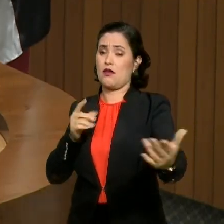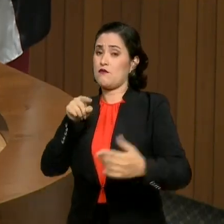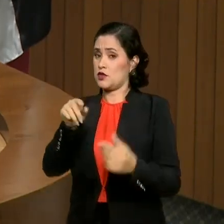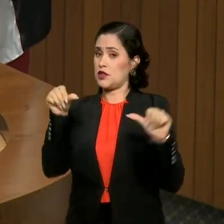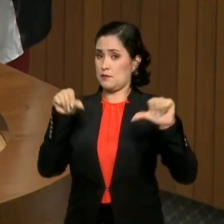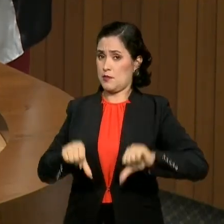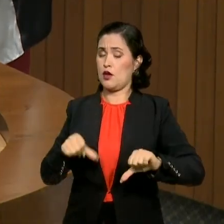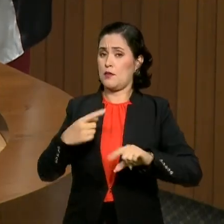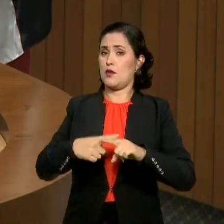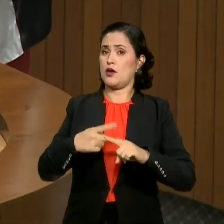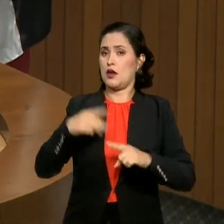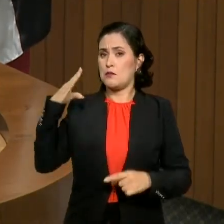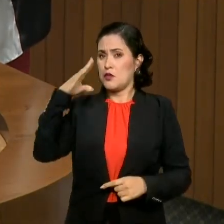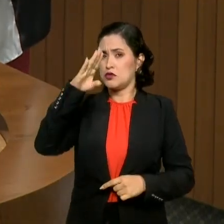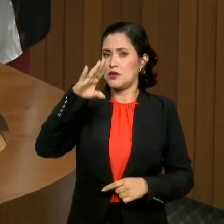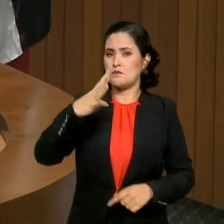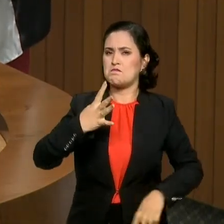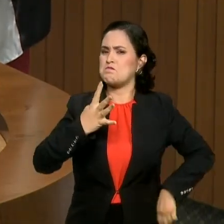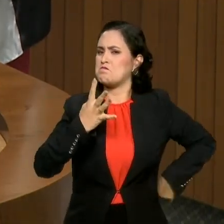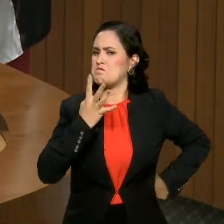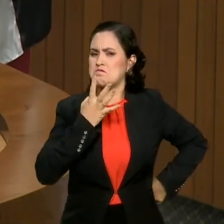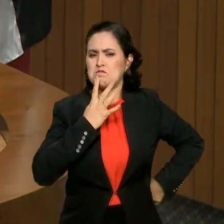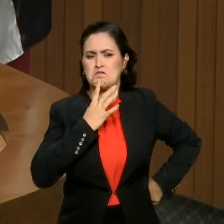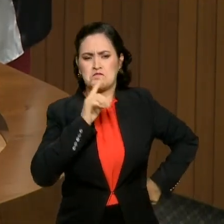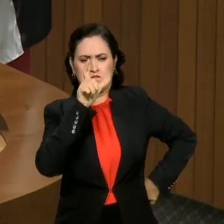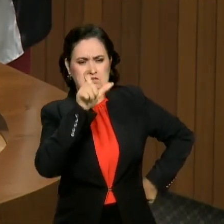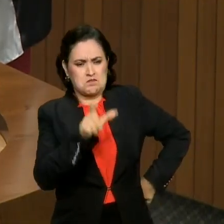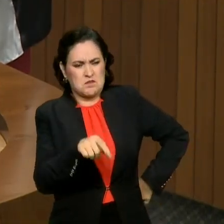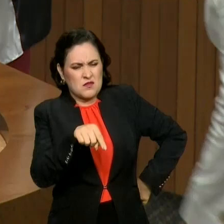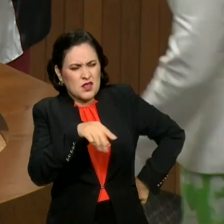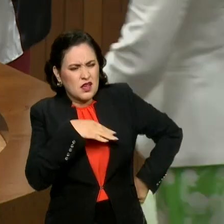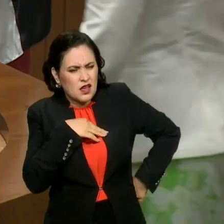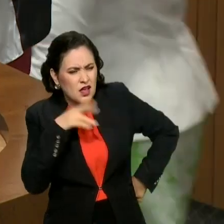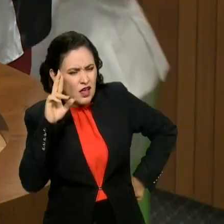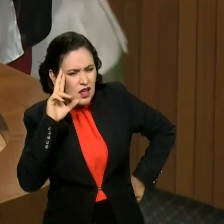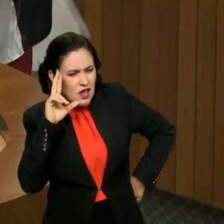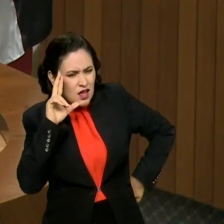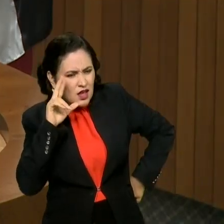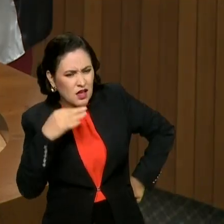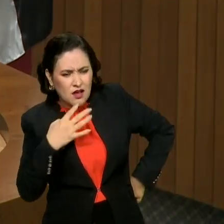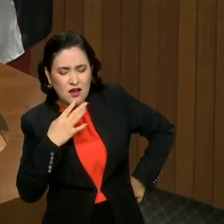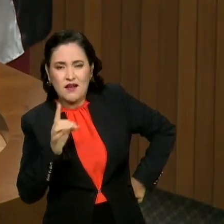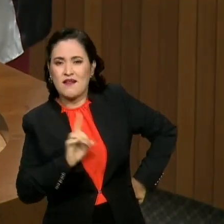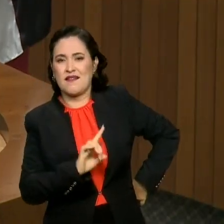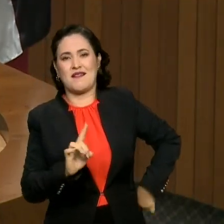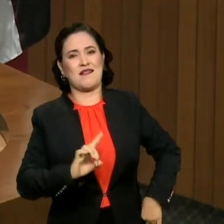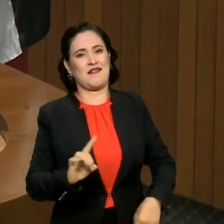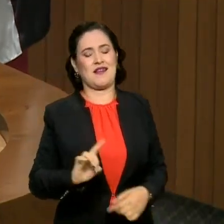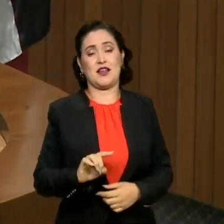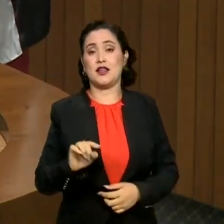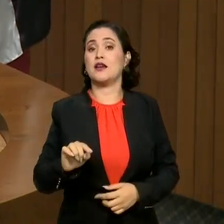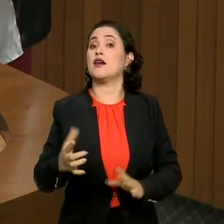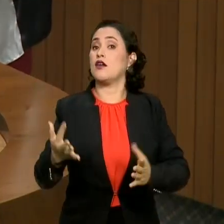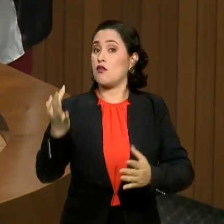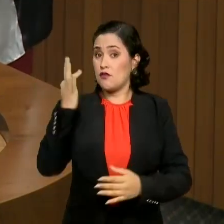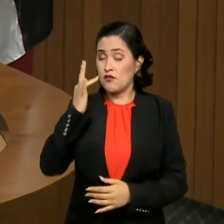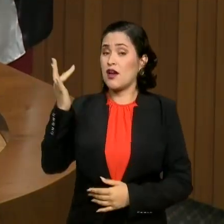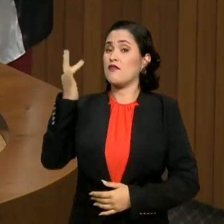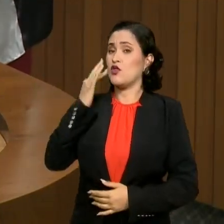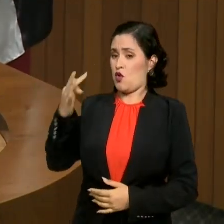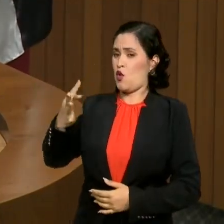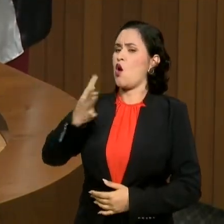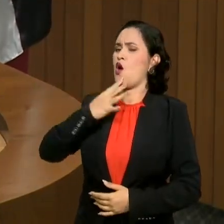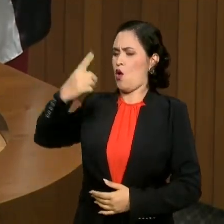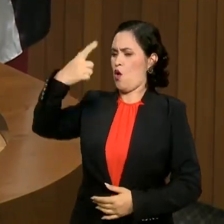Bolsonaro não sabe nem quem é o senhor, e o governador Flávio Dino sabe muito bem quem eu sou. E ele não chega a ponto